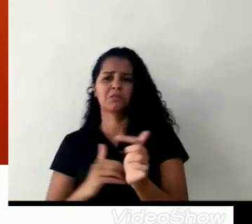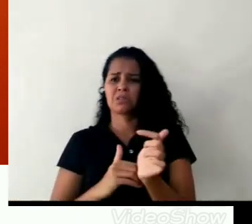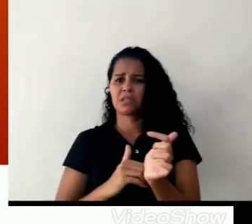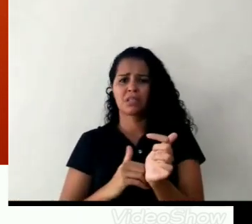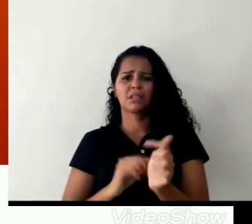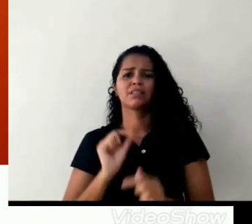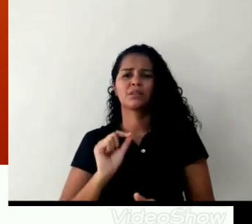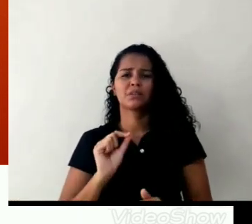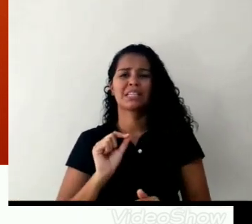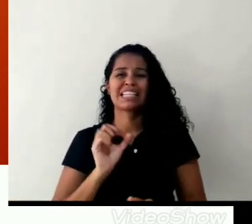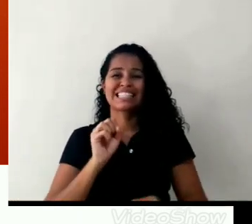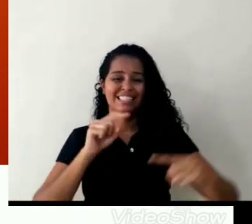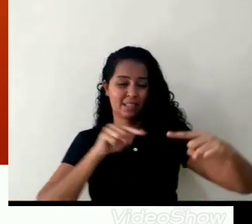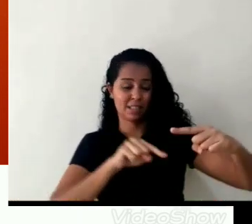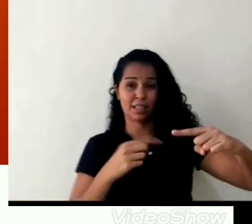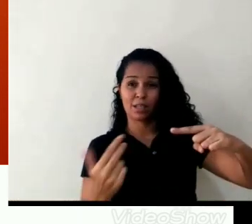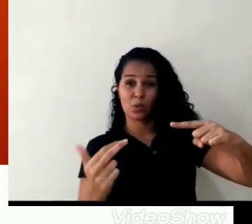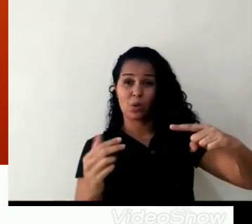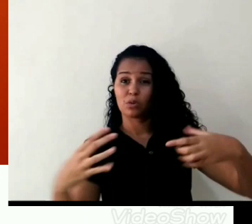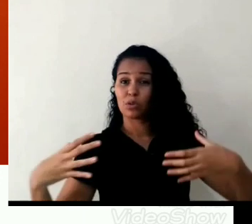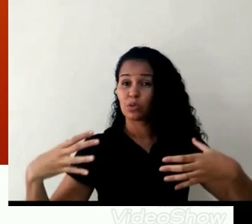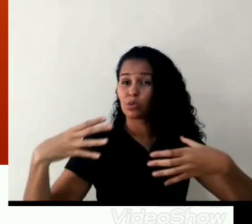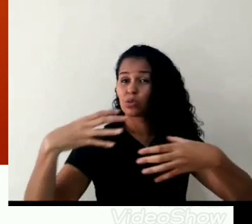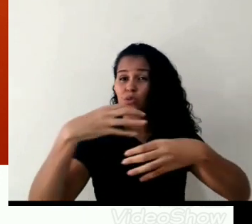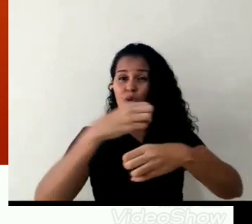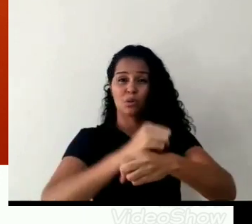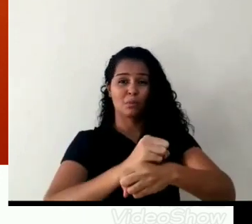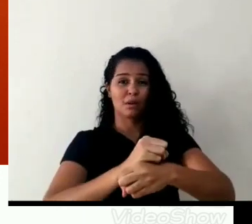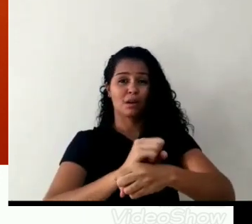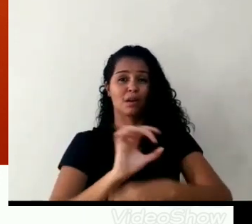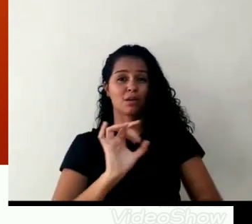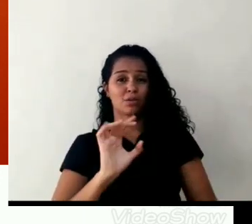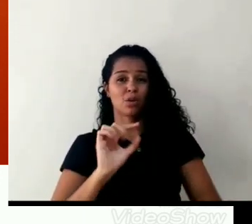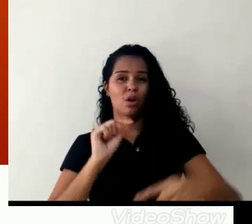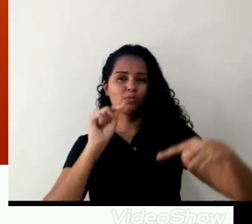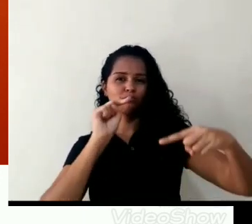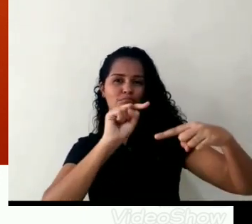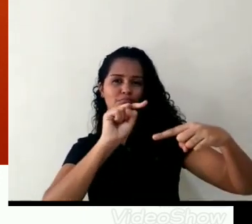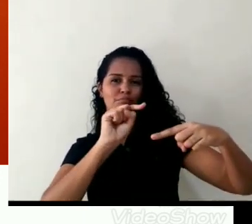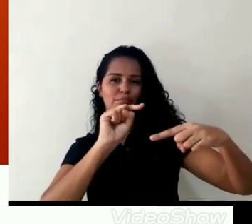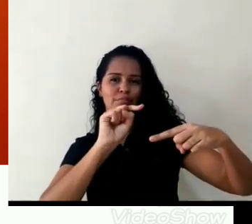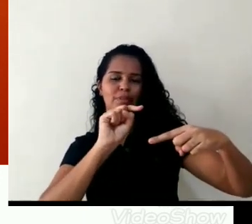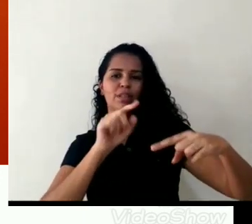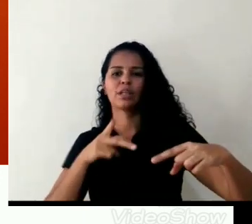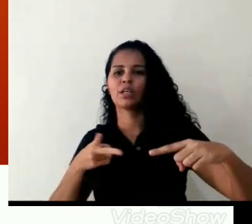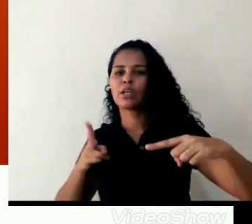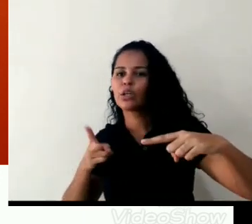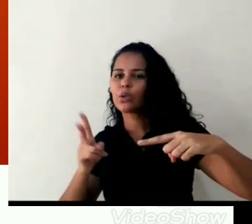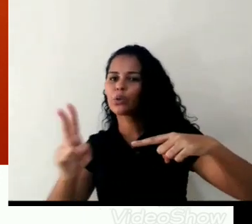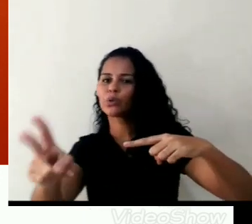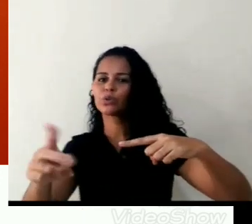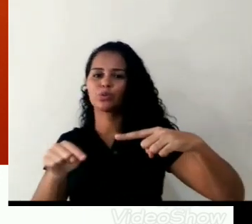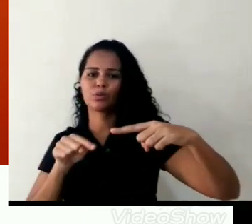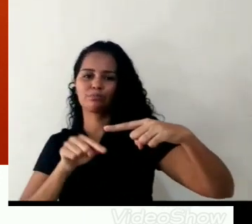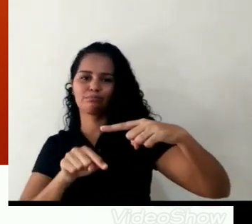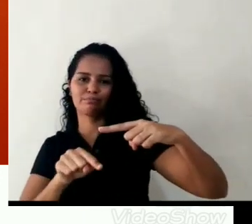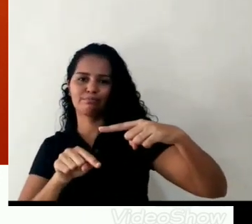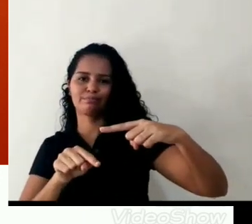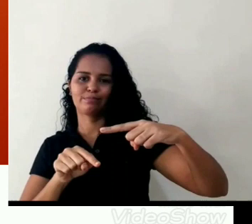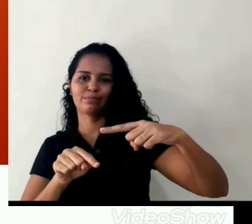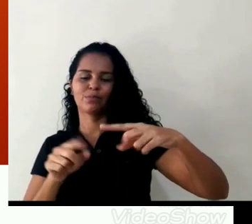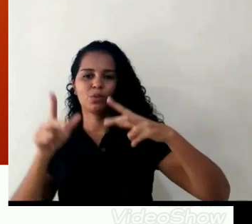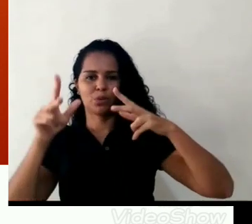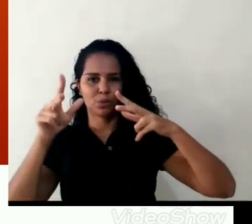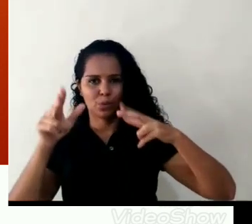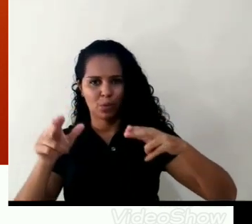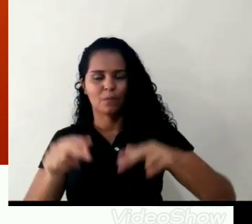com os numeradores e preserve o seu denominador. Se você estiver somando 3 maçãs com 2 maçãs, você teria